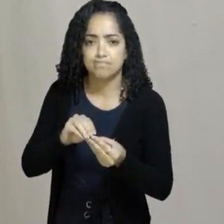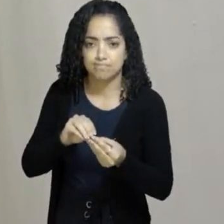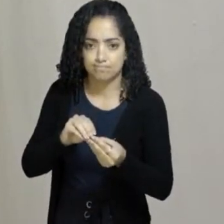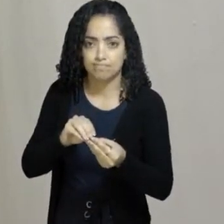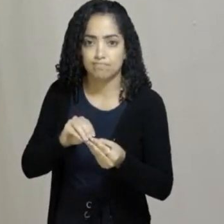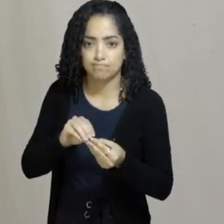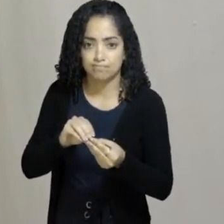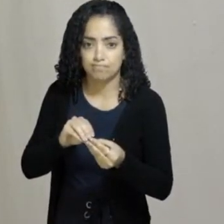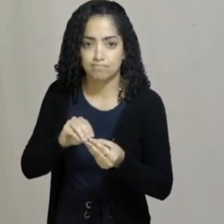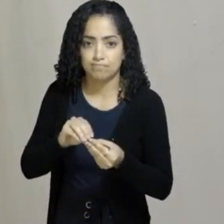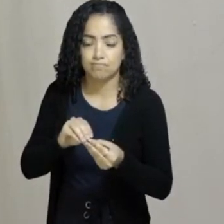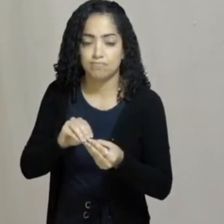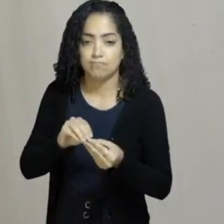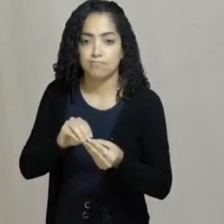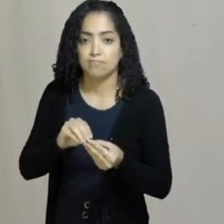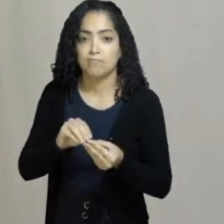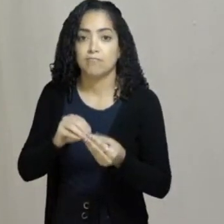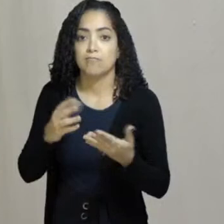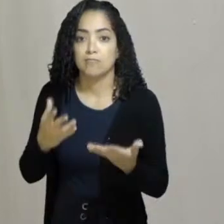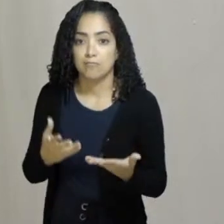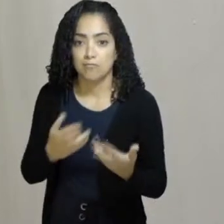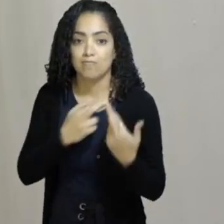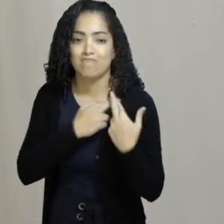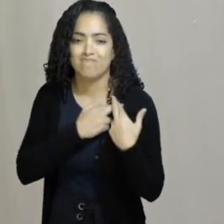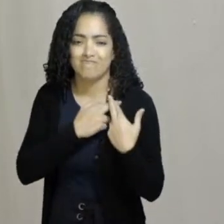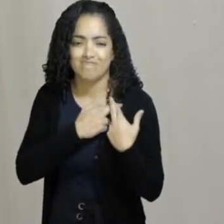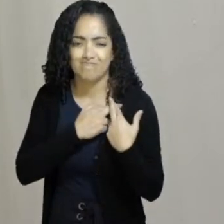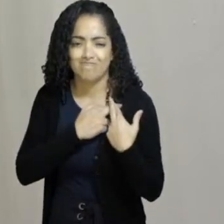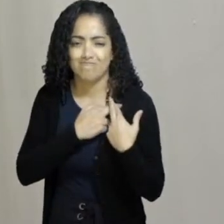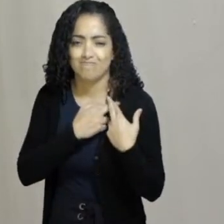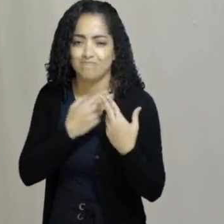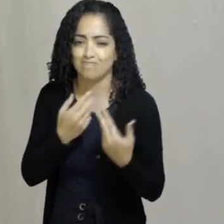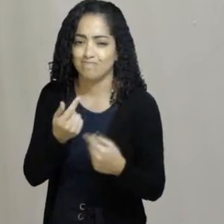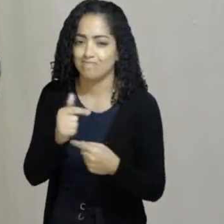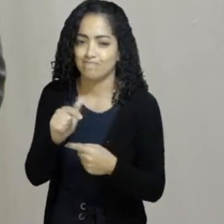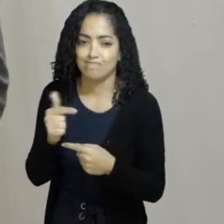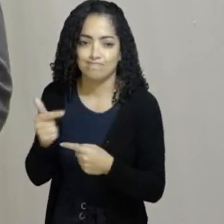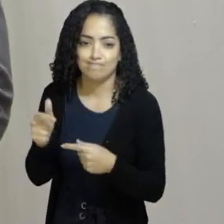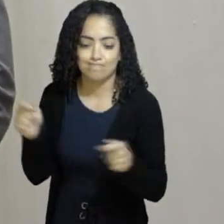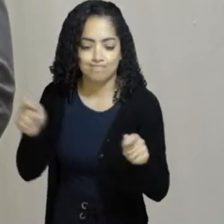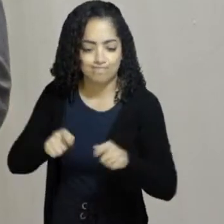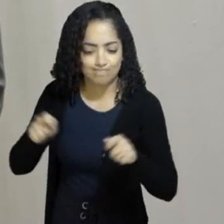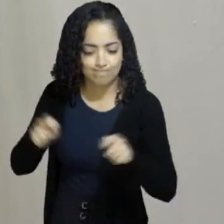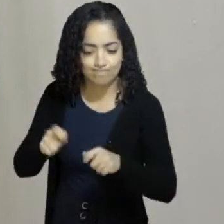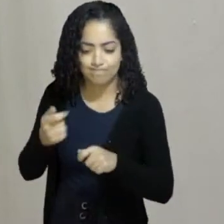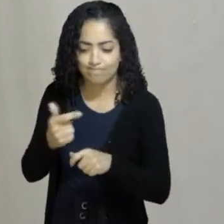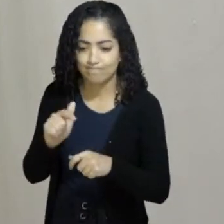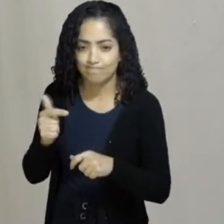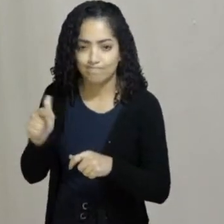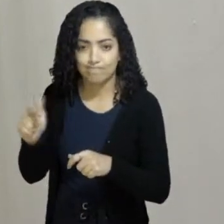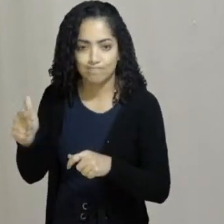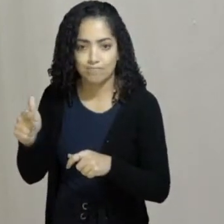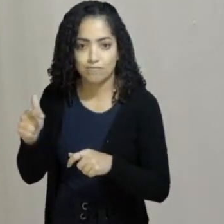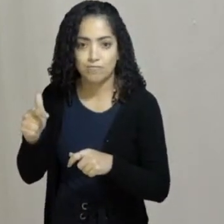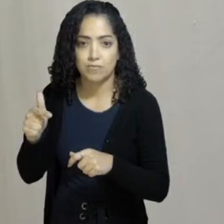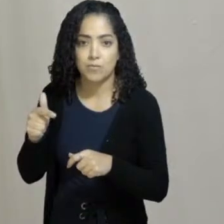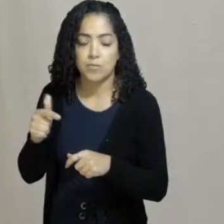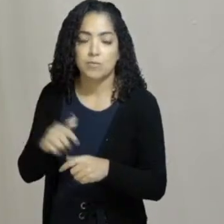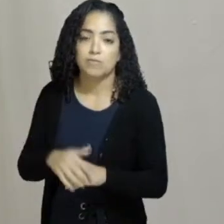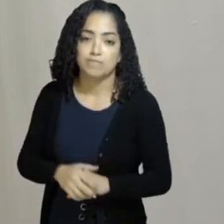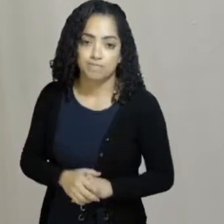a inoperância a incompetência E a preguiça do dia de ontem